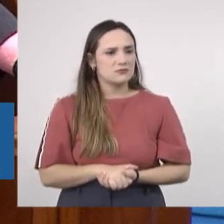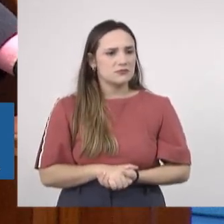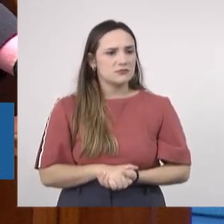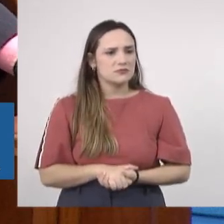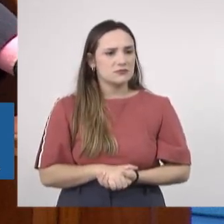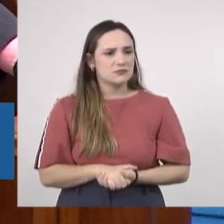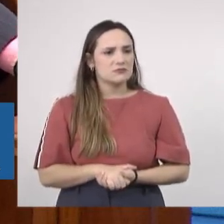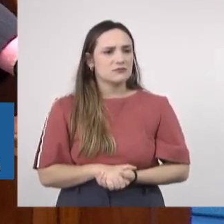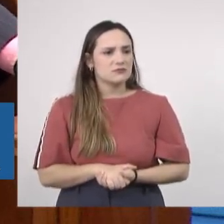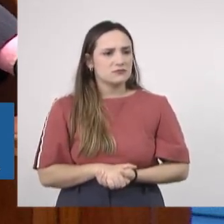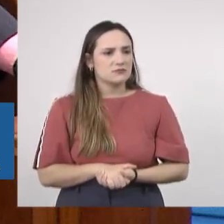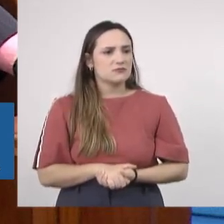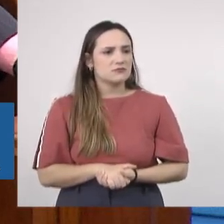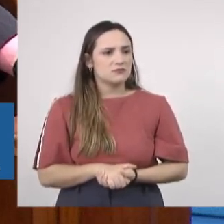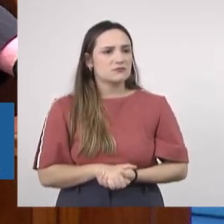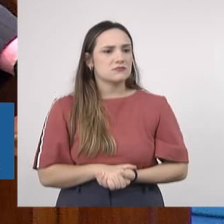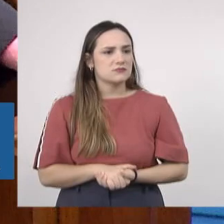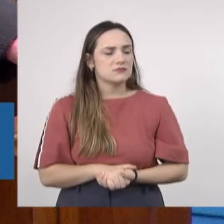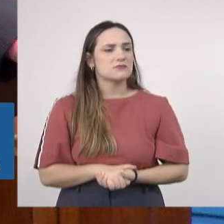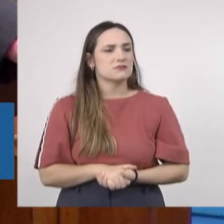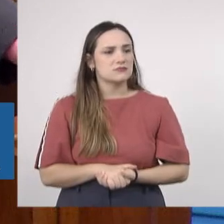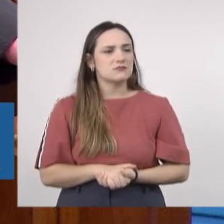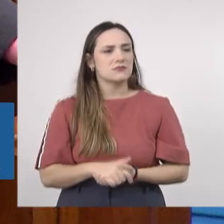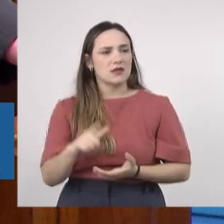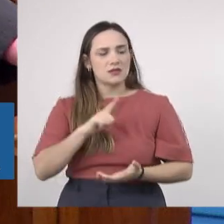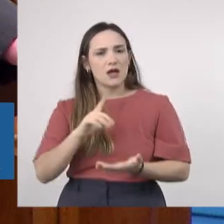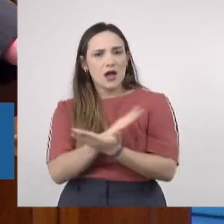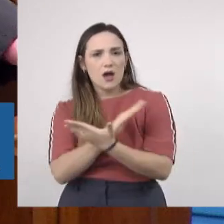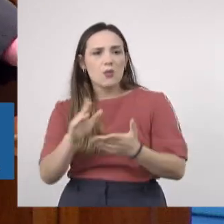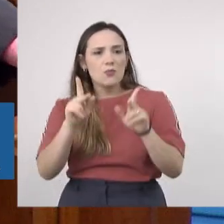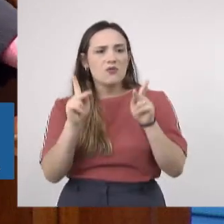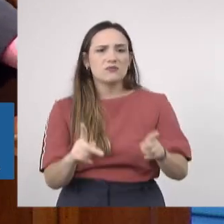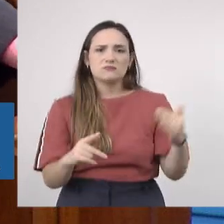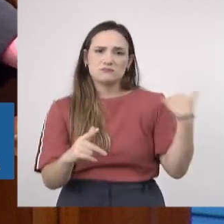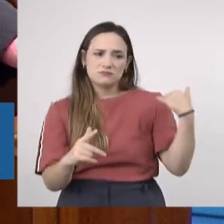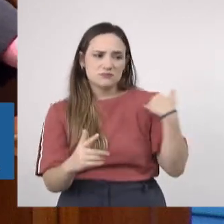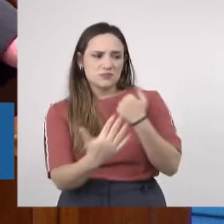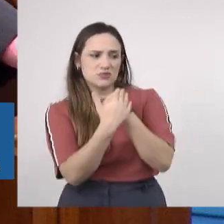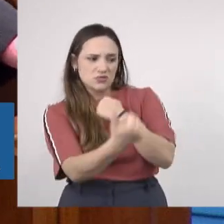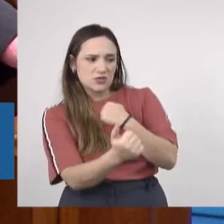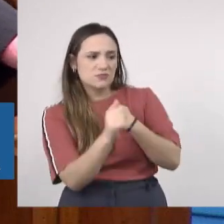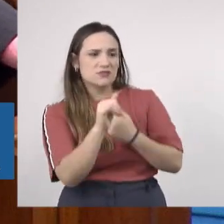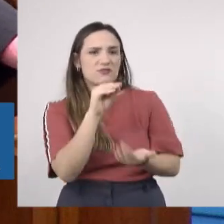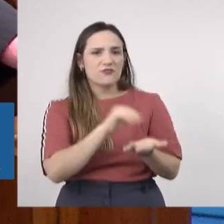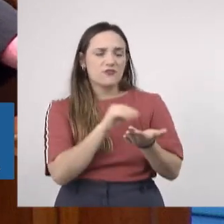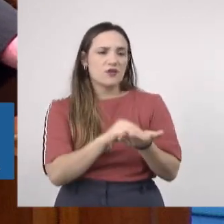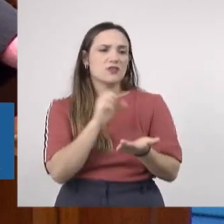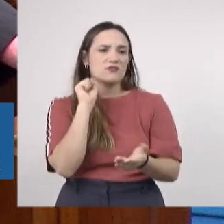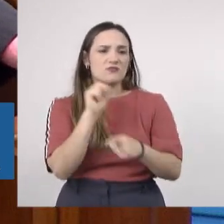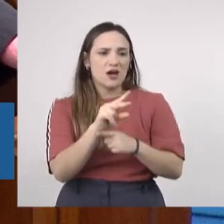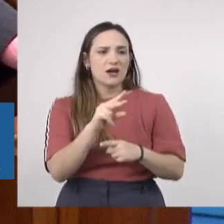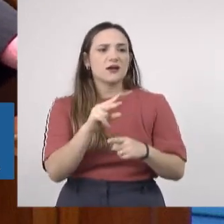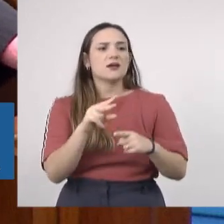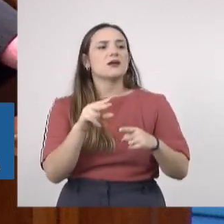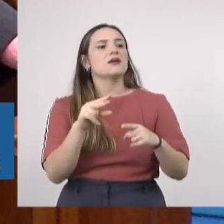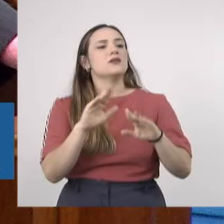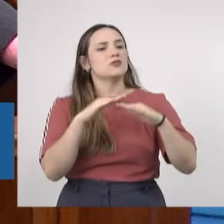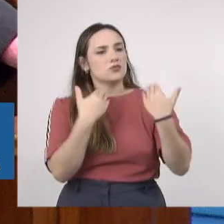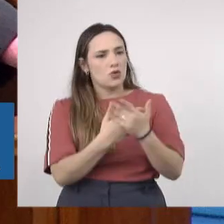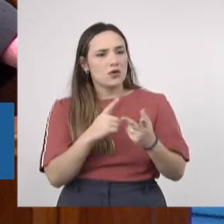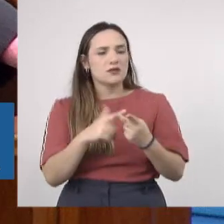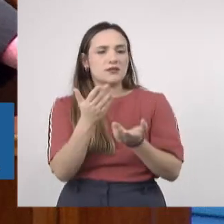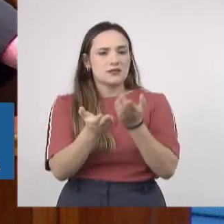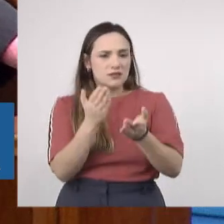atendendo algumas situações, que a população sempre procura a gente para atendimento, questão quando falta uma vaga de escola, tratamento